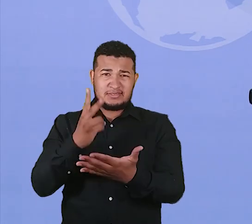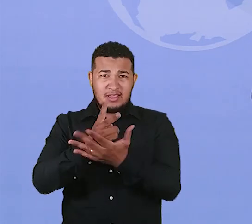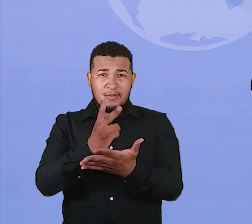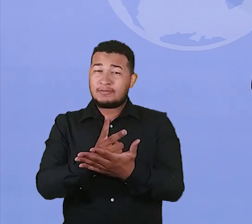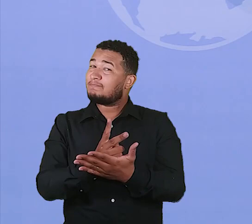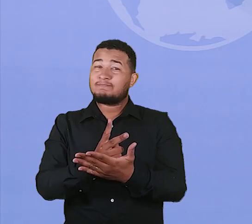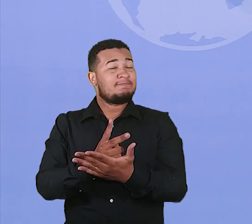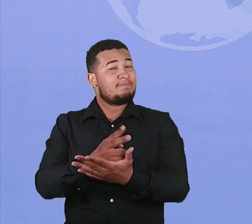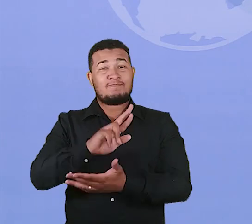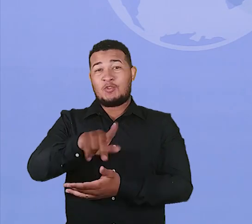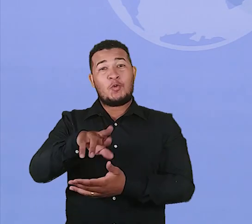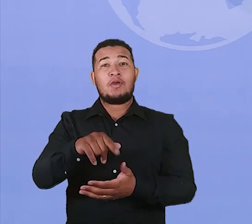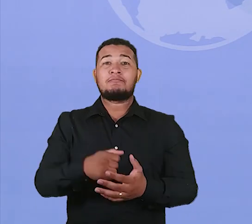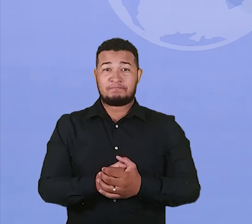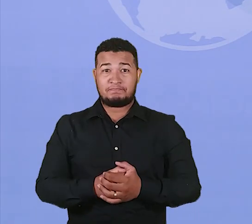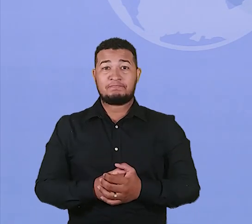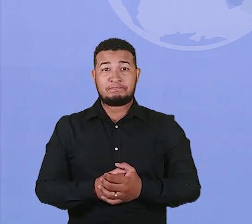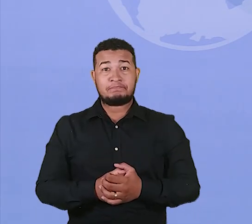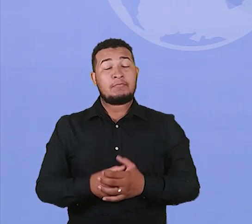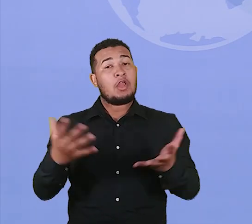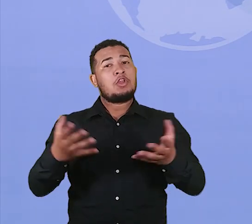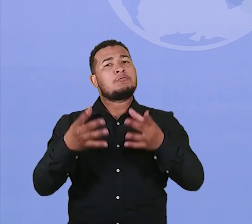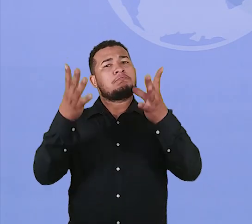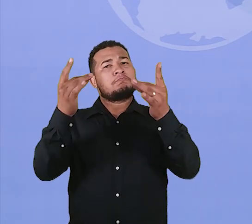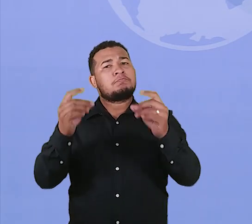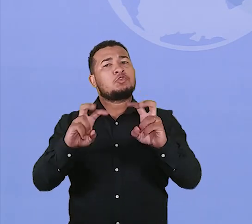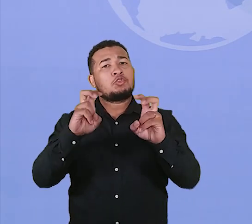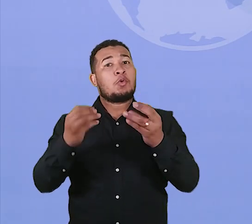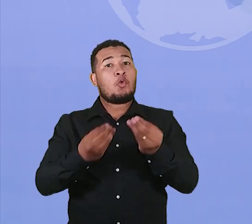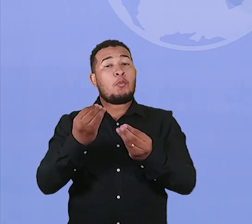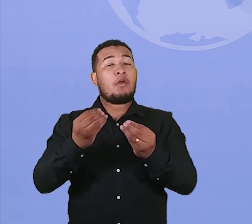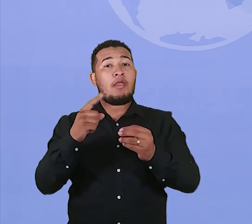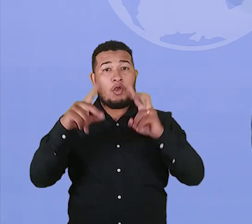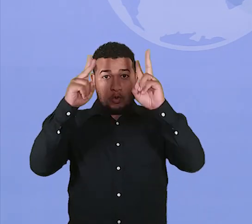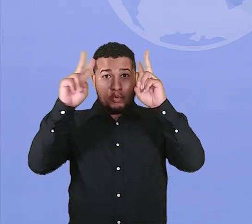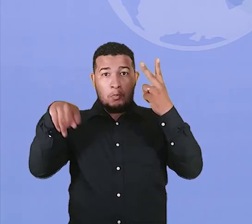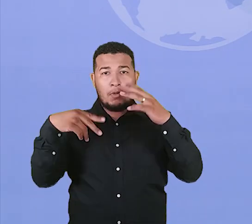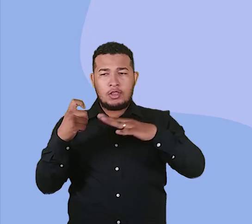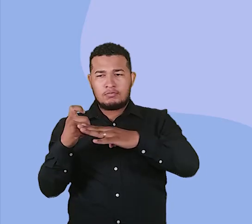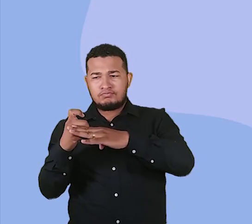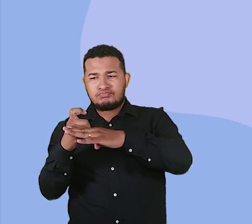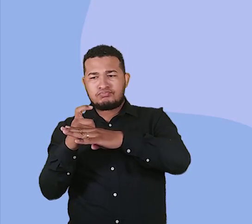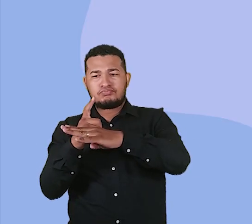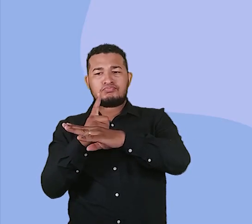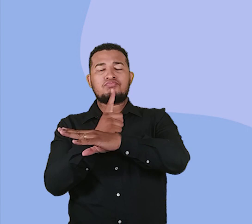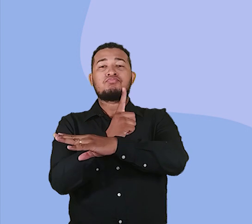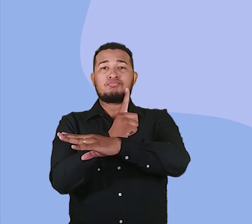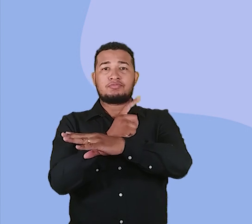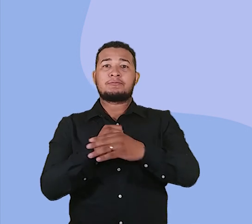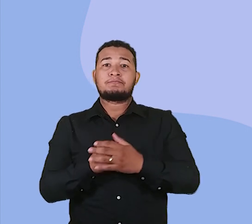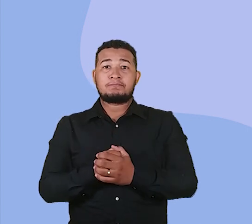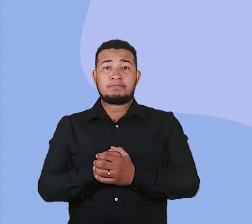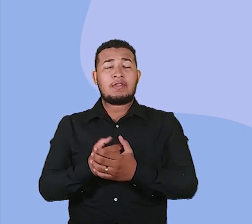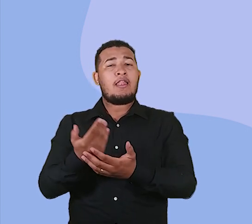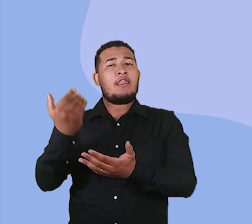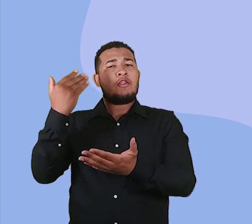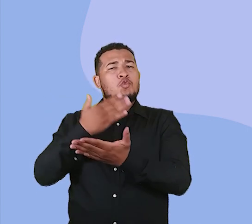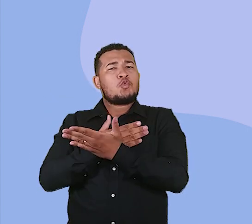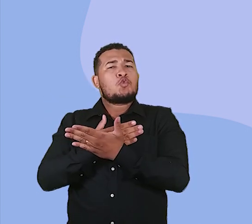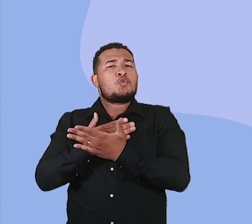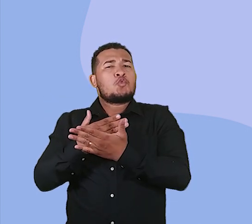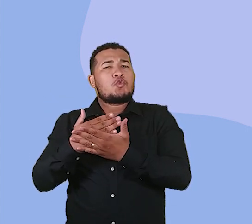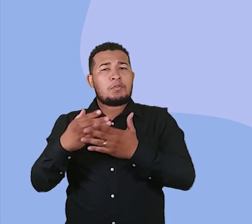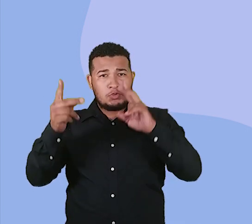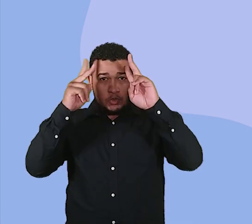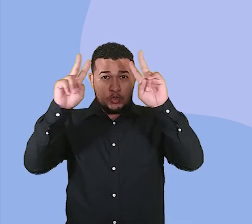máquina óbvio que não né eu vou falar para vocês um pouquinho de evolução humana olhei no começo da